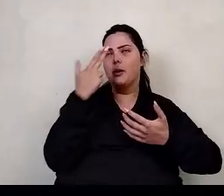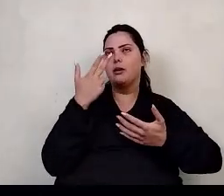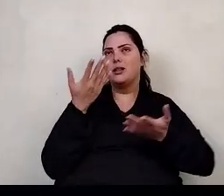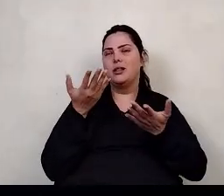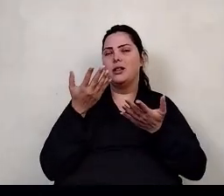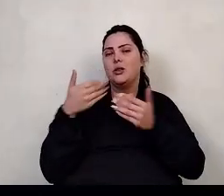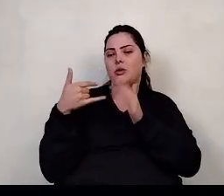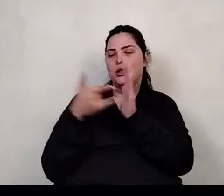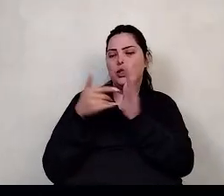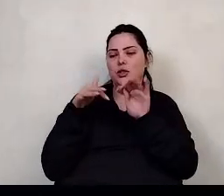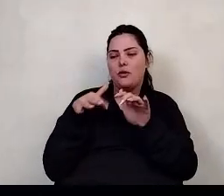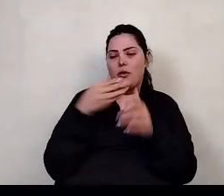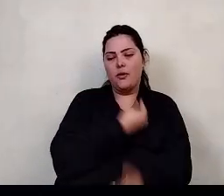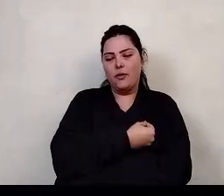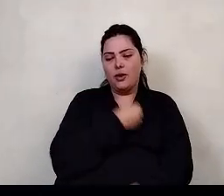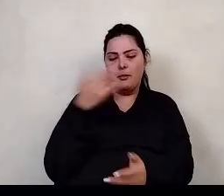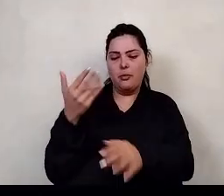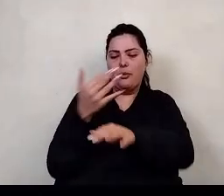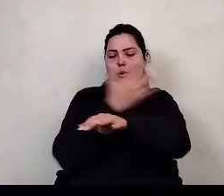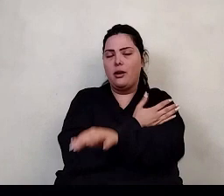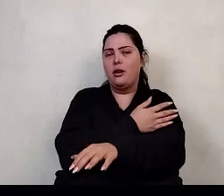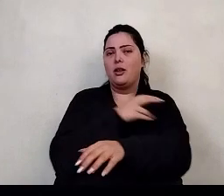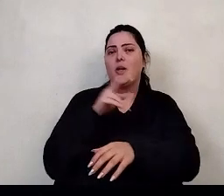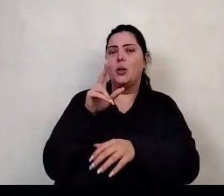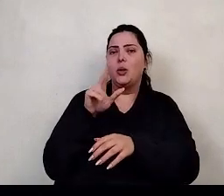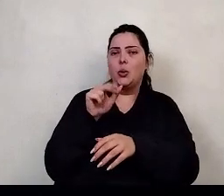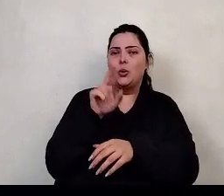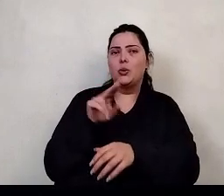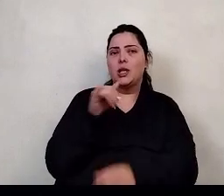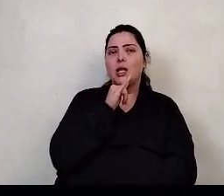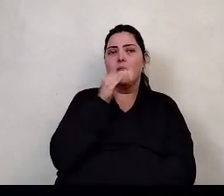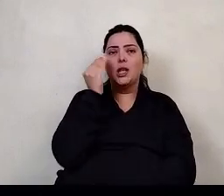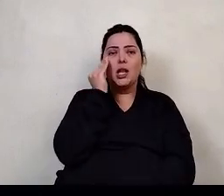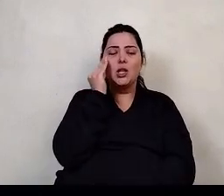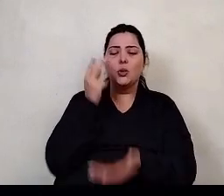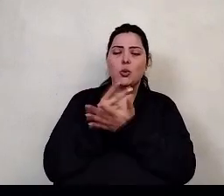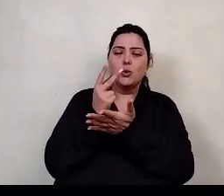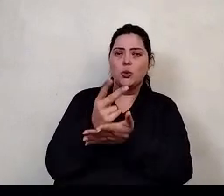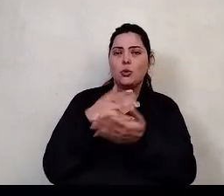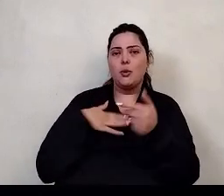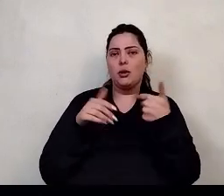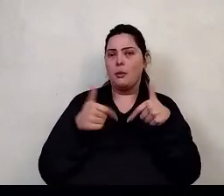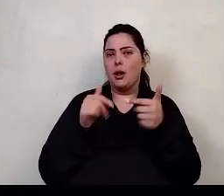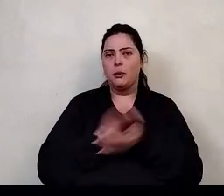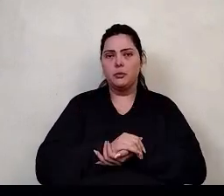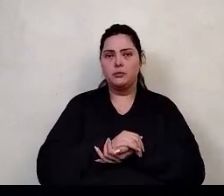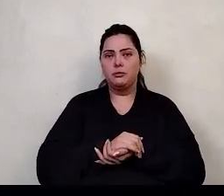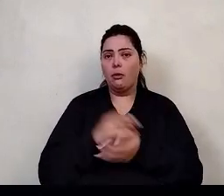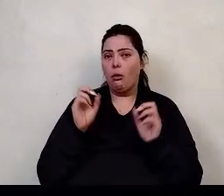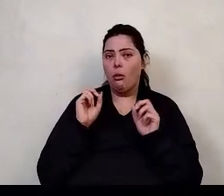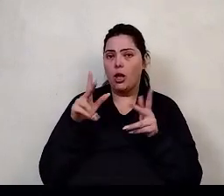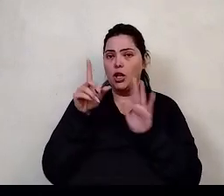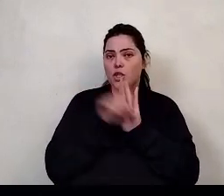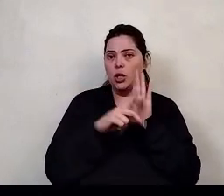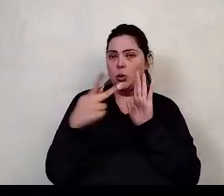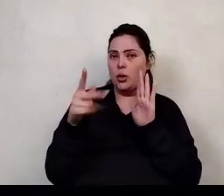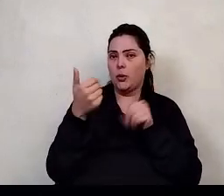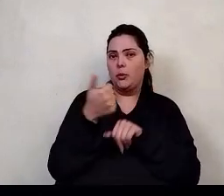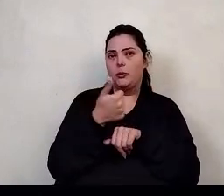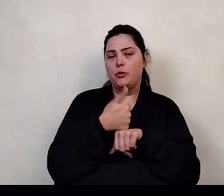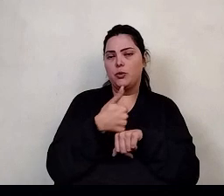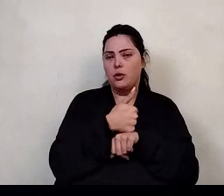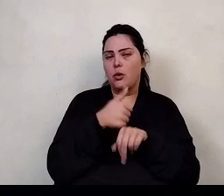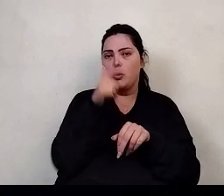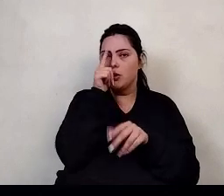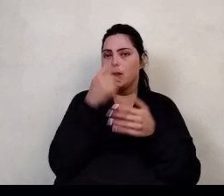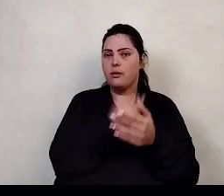a vida inteira assim, nunca fiz testes e tô conseguindo seguir, tô conseguindo trabalhar. Ok, é direito desse profissional conseguir lidar assim. Se